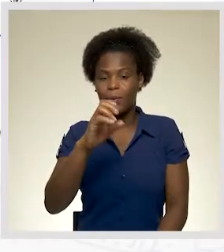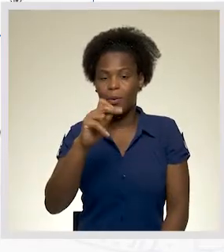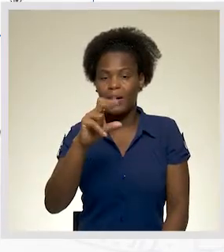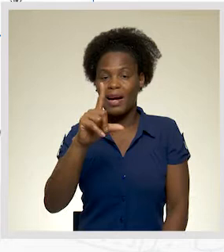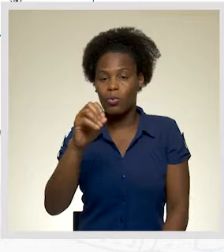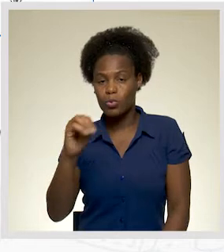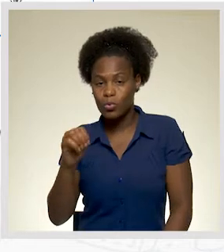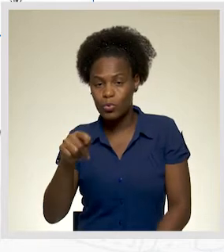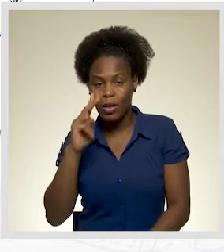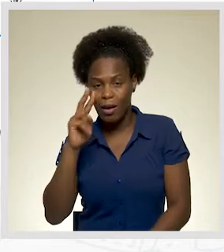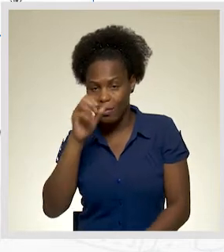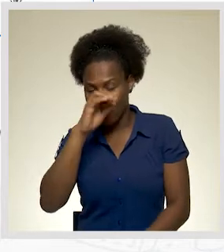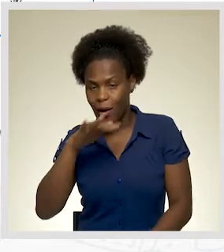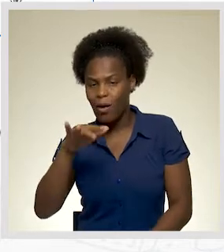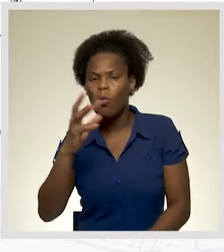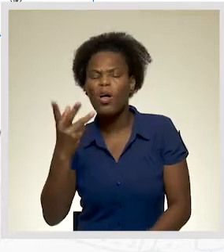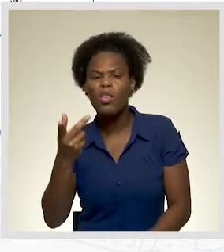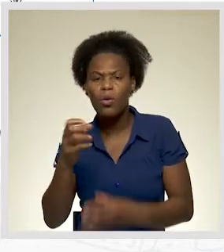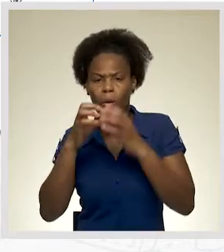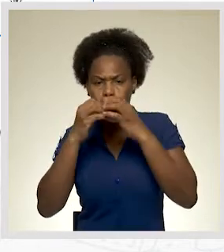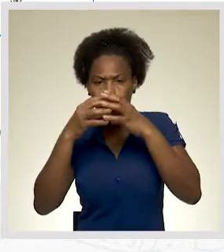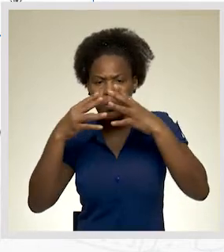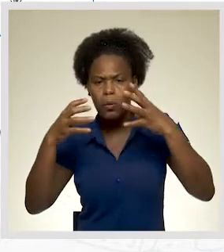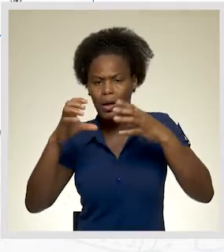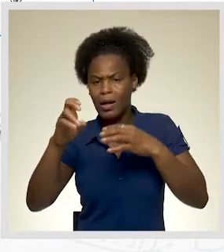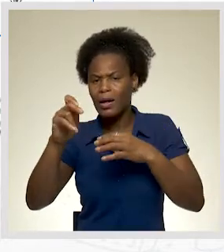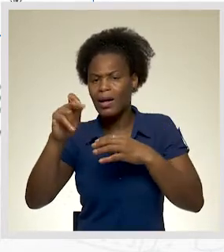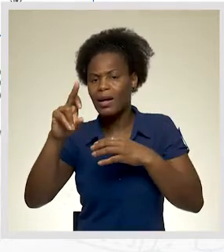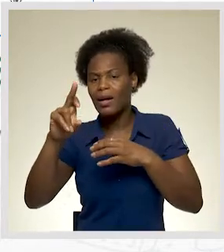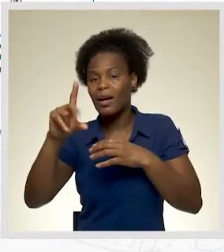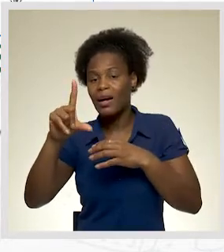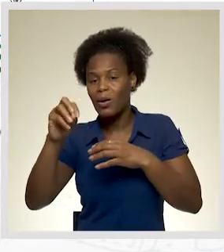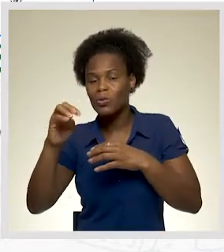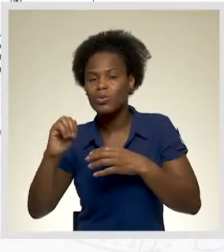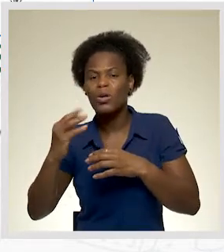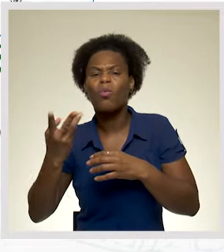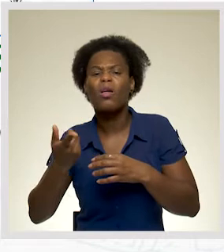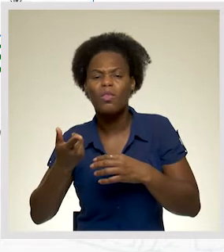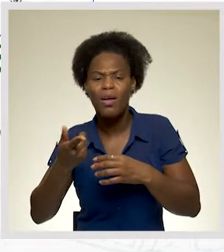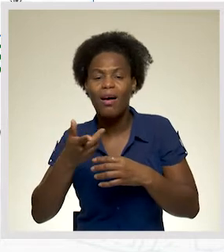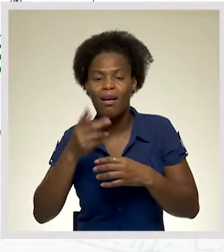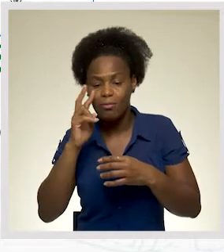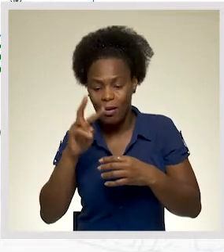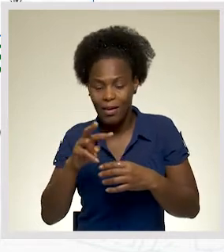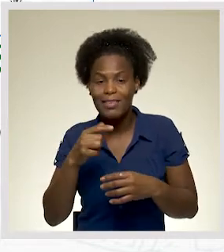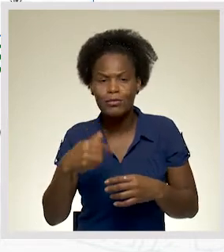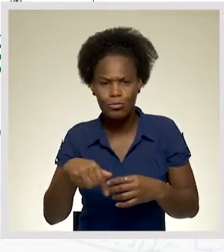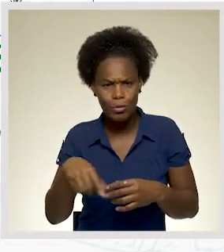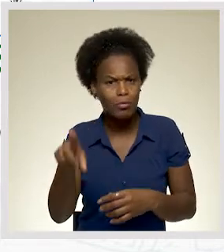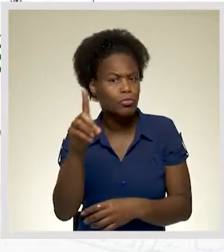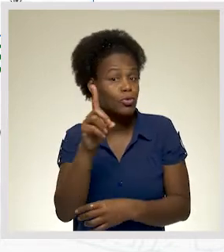Já viram? E quantos balões levou o Carlos? Levou, vamos ver, 6